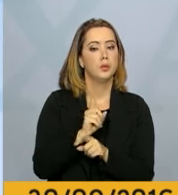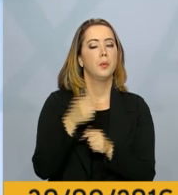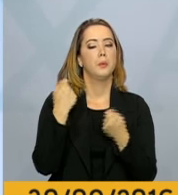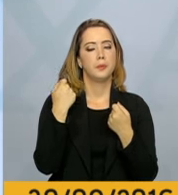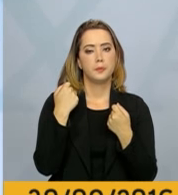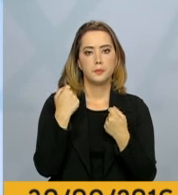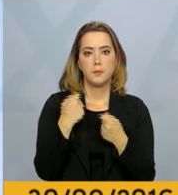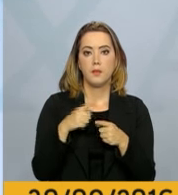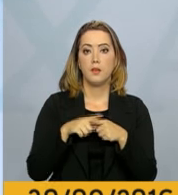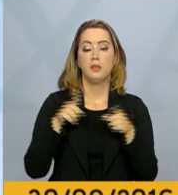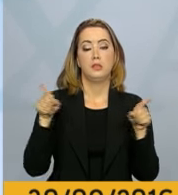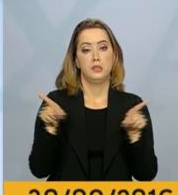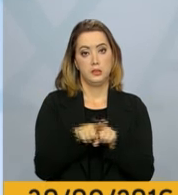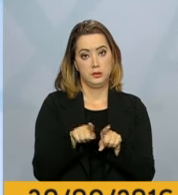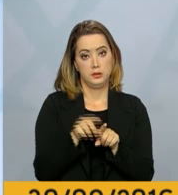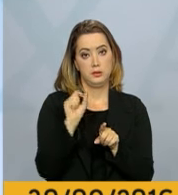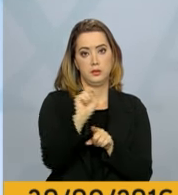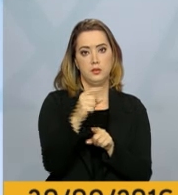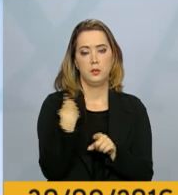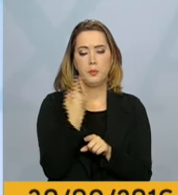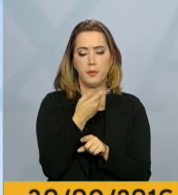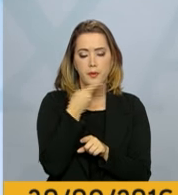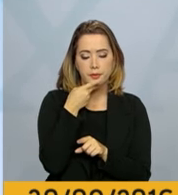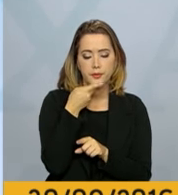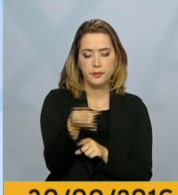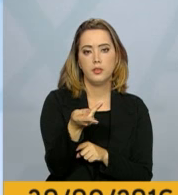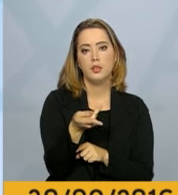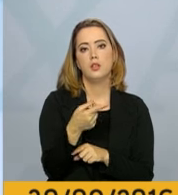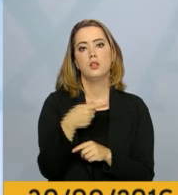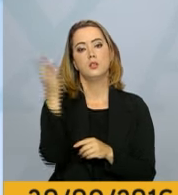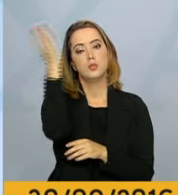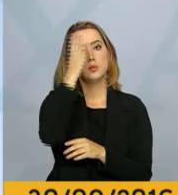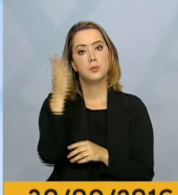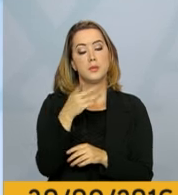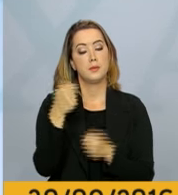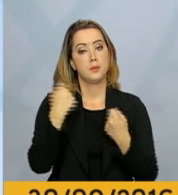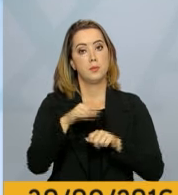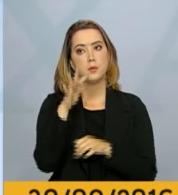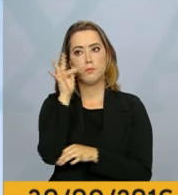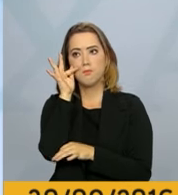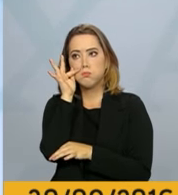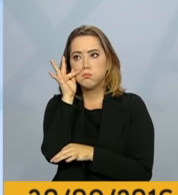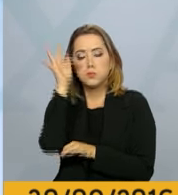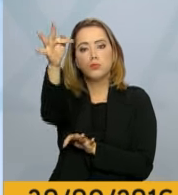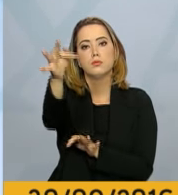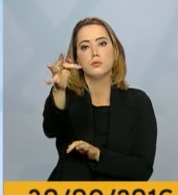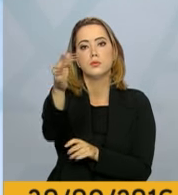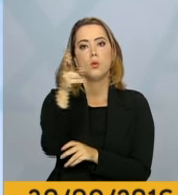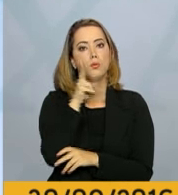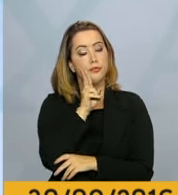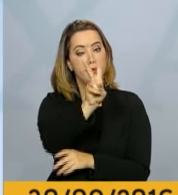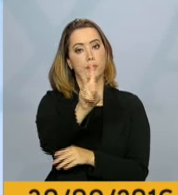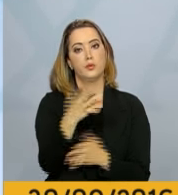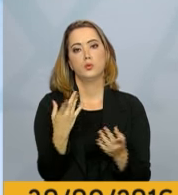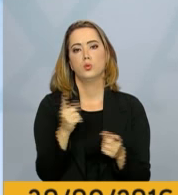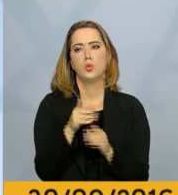nenhum. E mais do que nunca, volto a dizer, o Brasil precisa olhar para frente e não para trás.